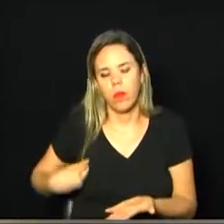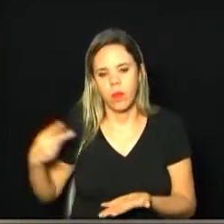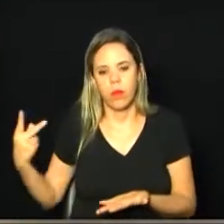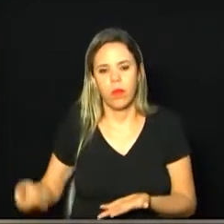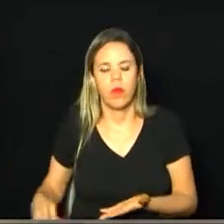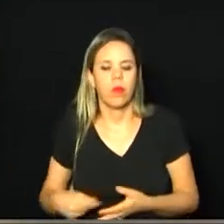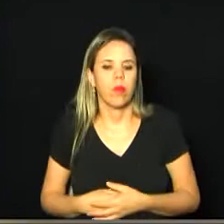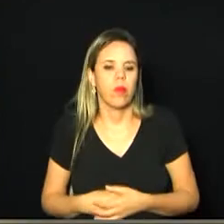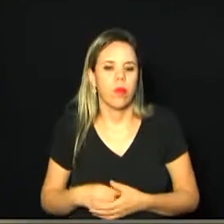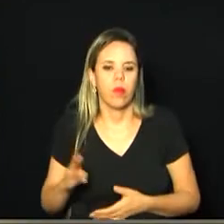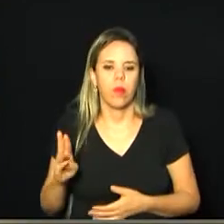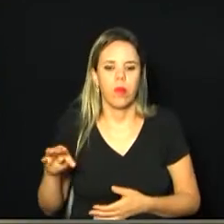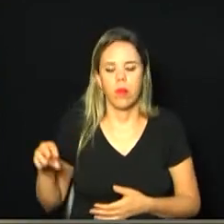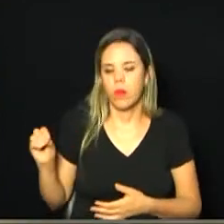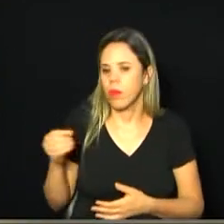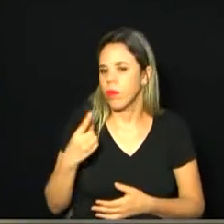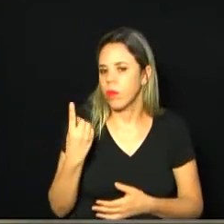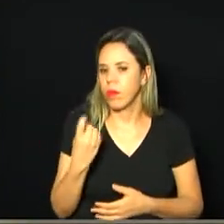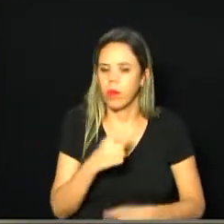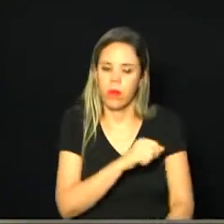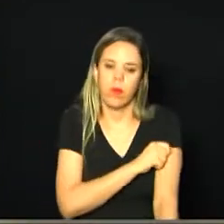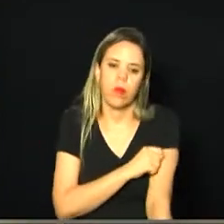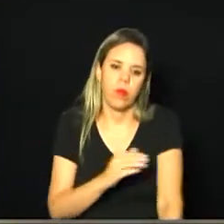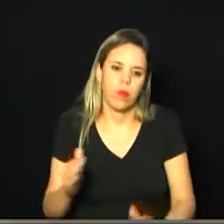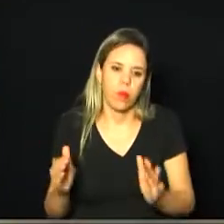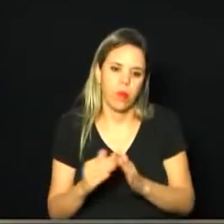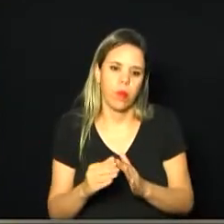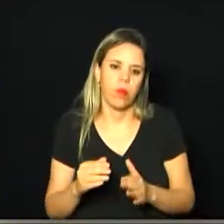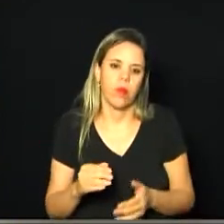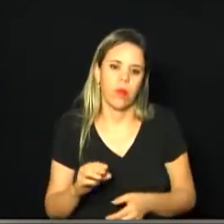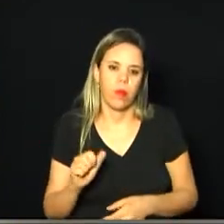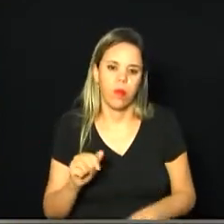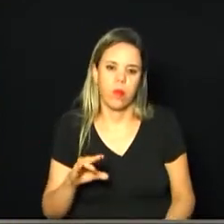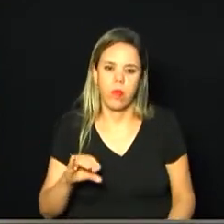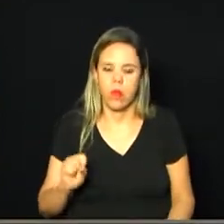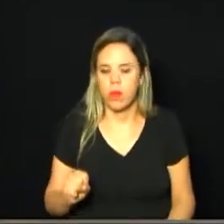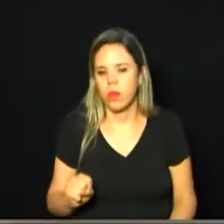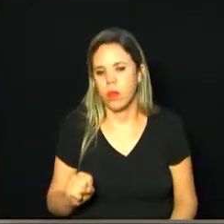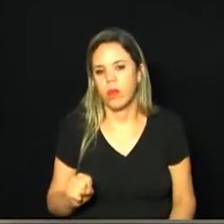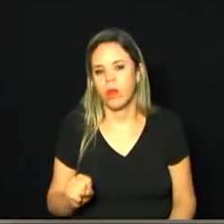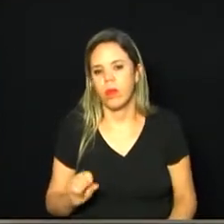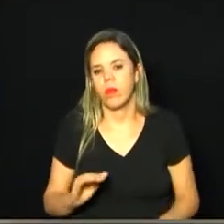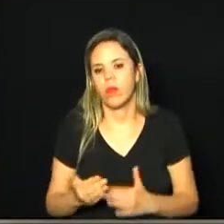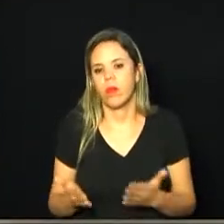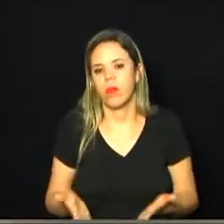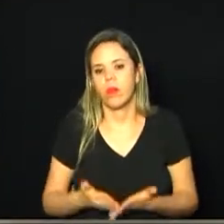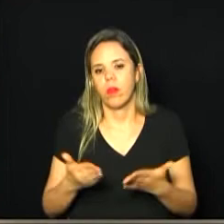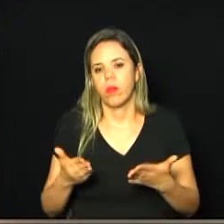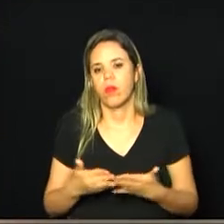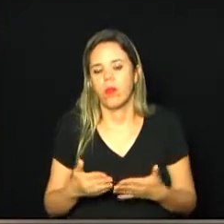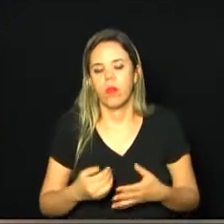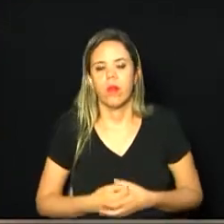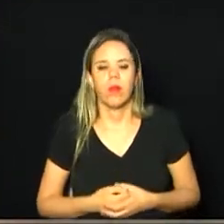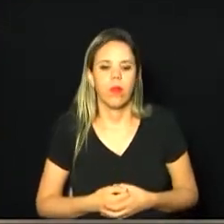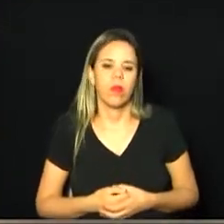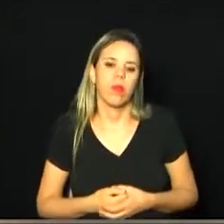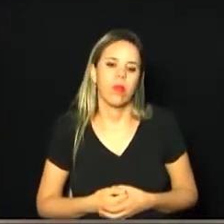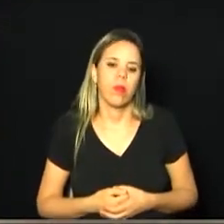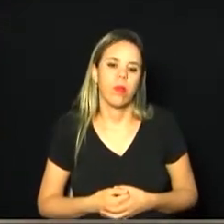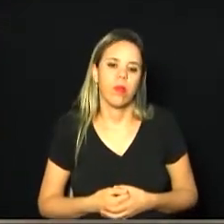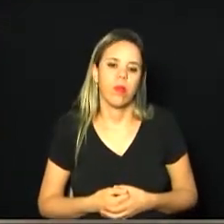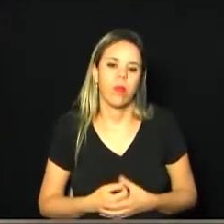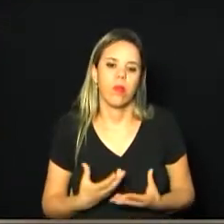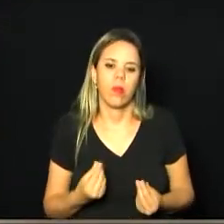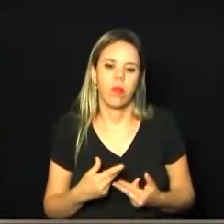dele e o Bruno é um aluno morador lá daquela região dos amarais né uma região de periferia uma região tem um